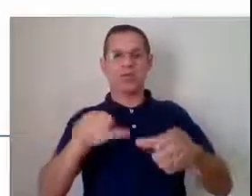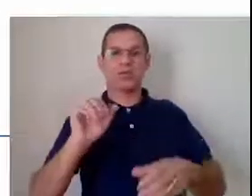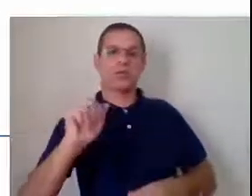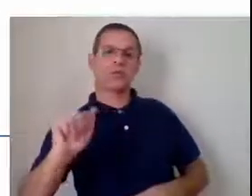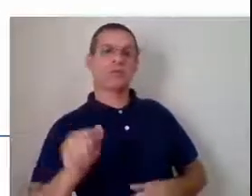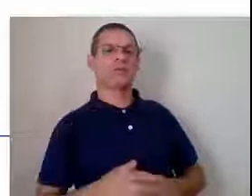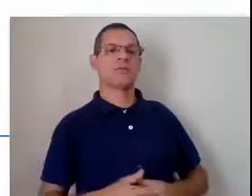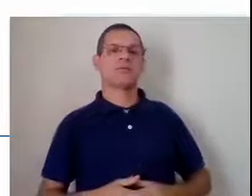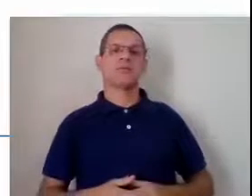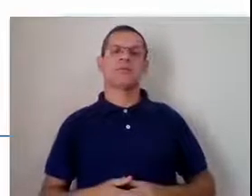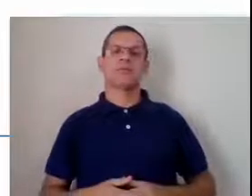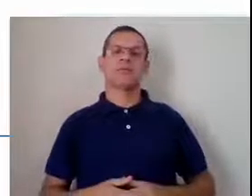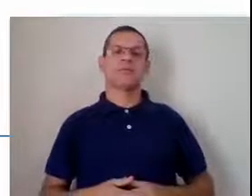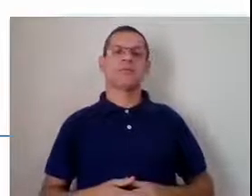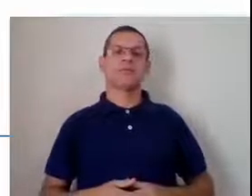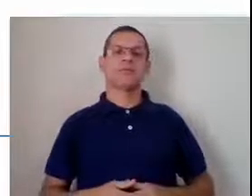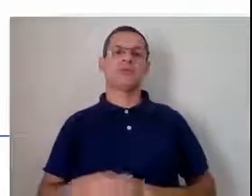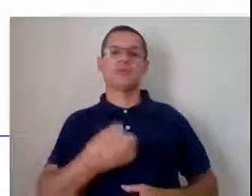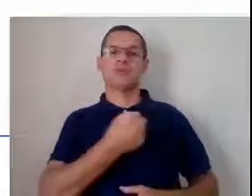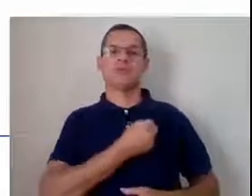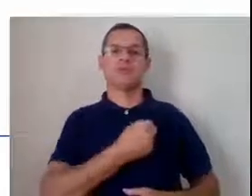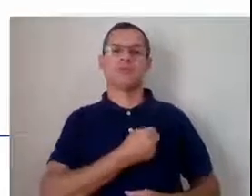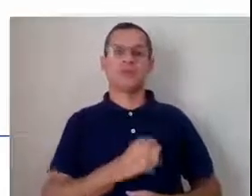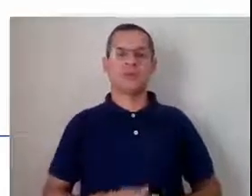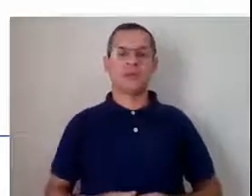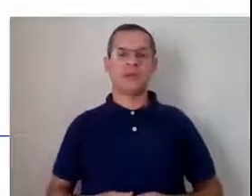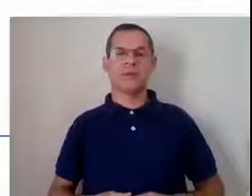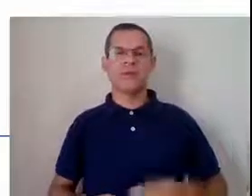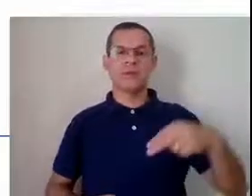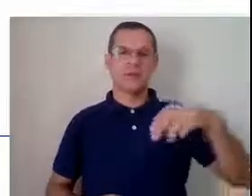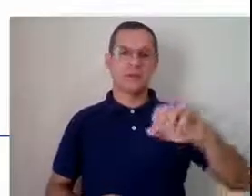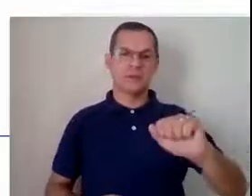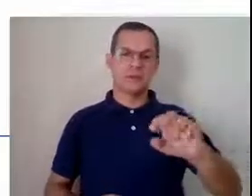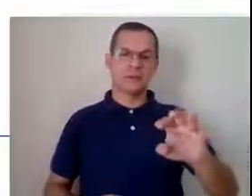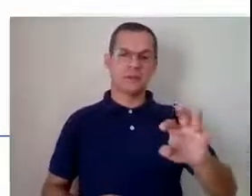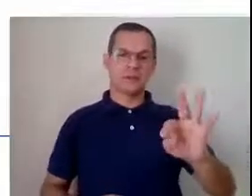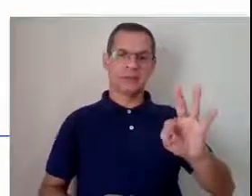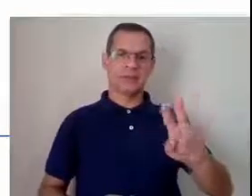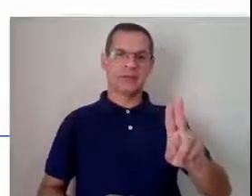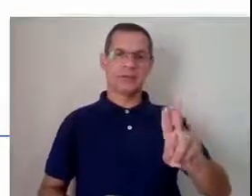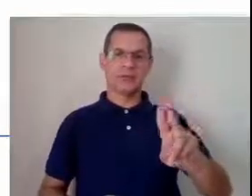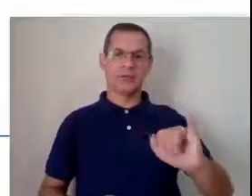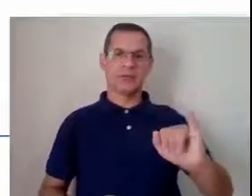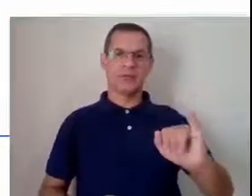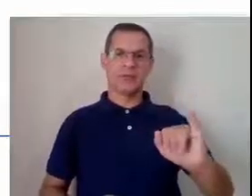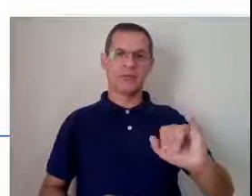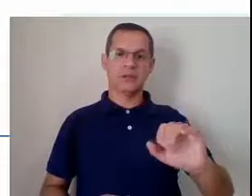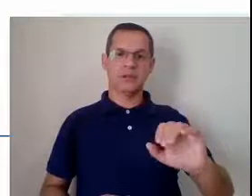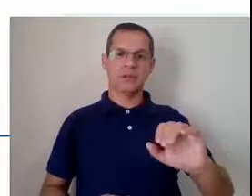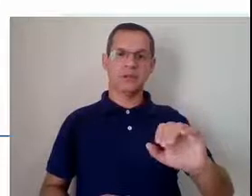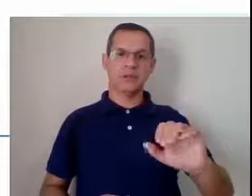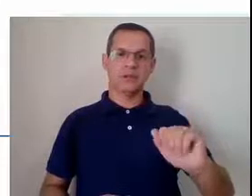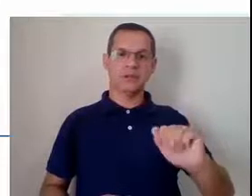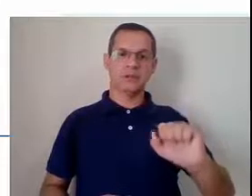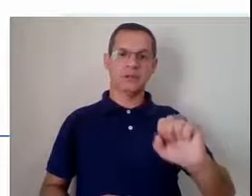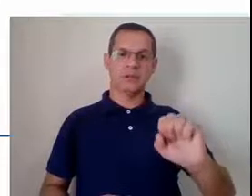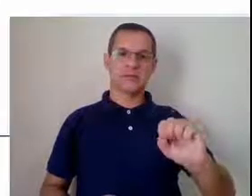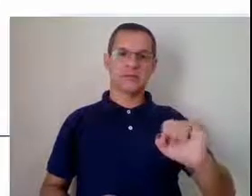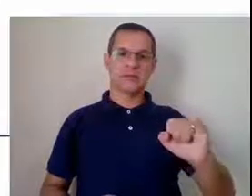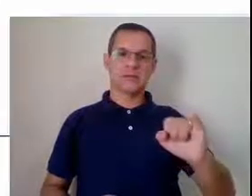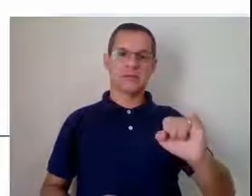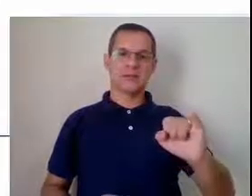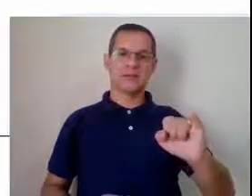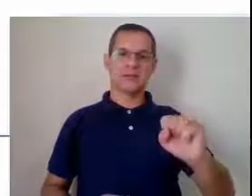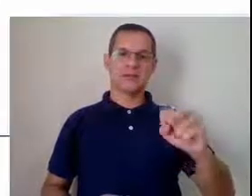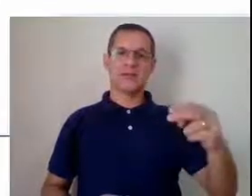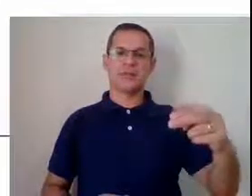A dos números naturais menores que 4. Então, eu posso, se eu estou dizendo